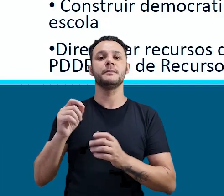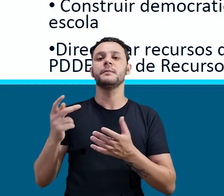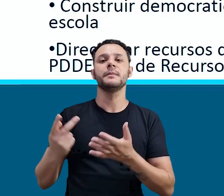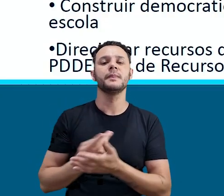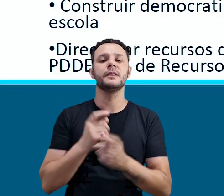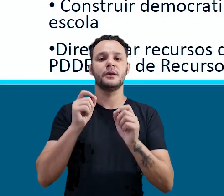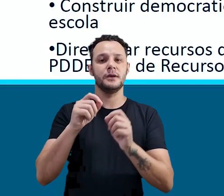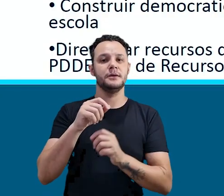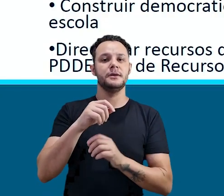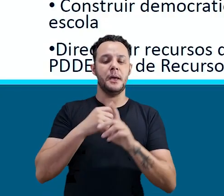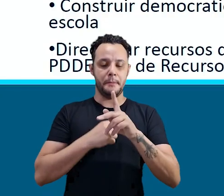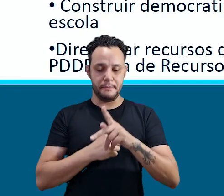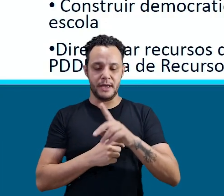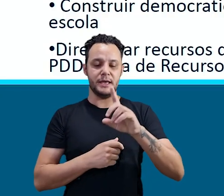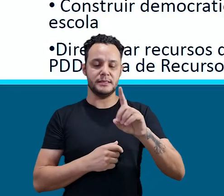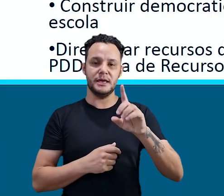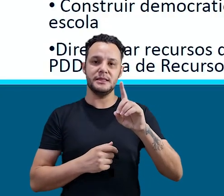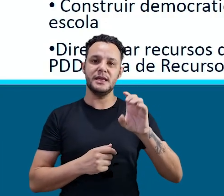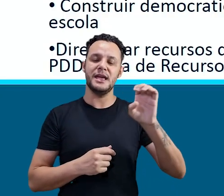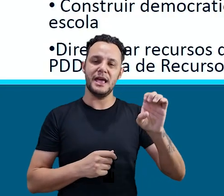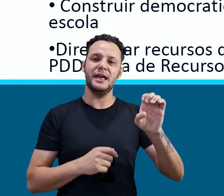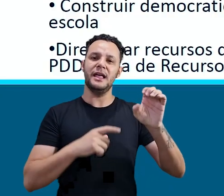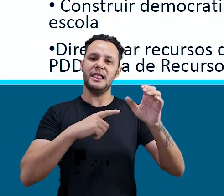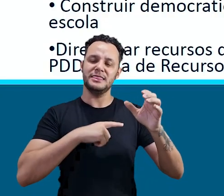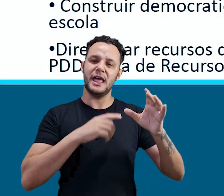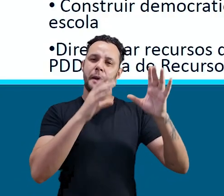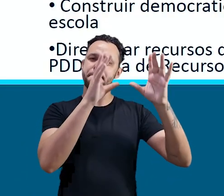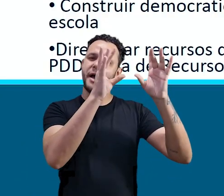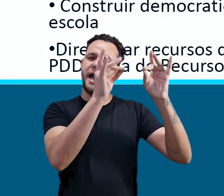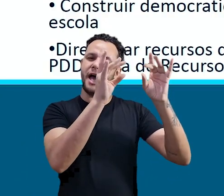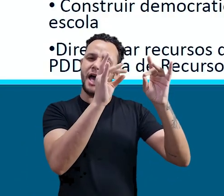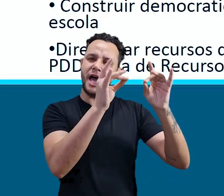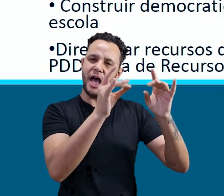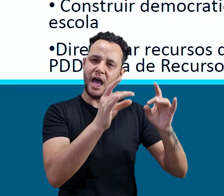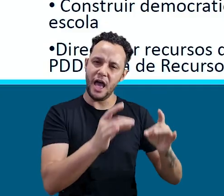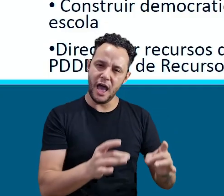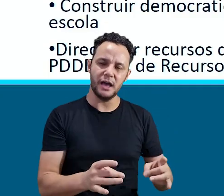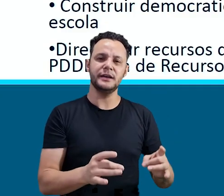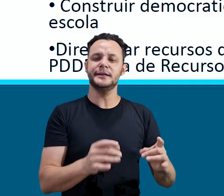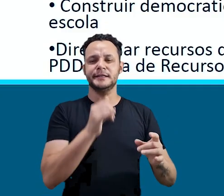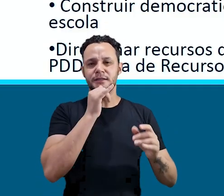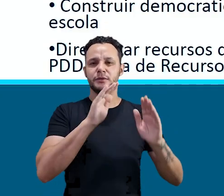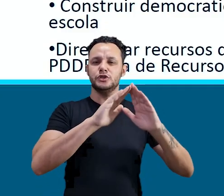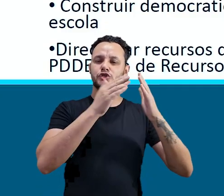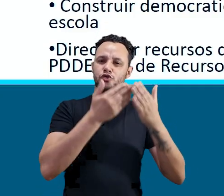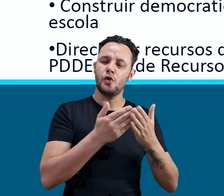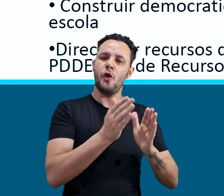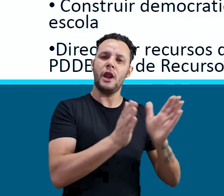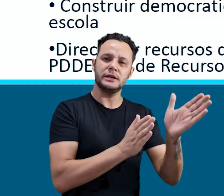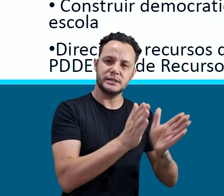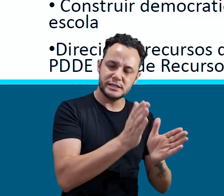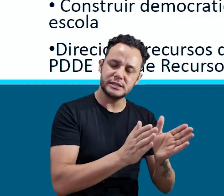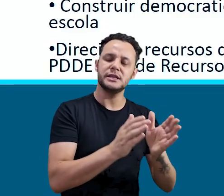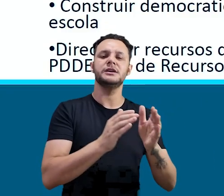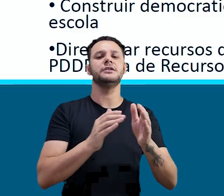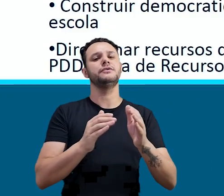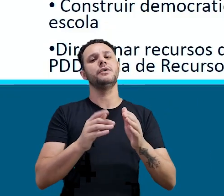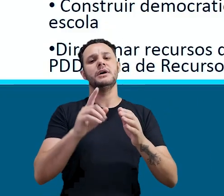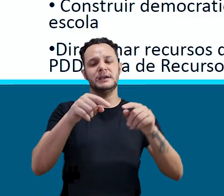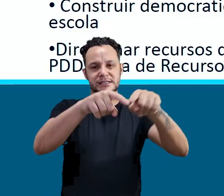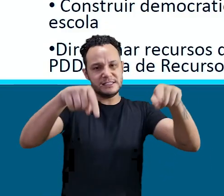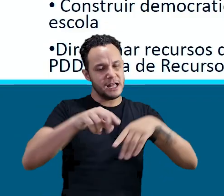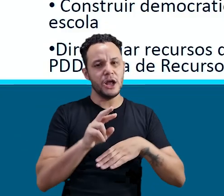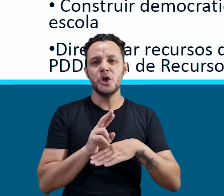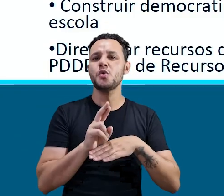que eventualmente, o PDDE ainda tem modalidades específicas, como o PDDE Escola Acessível, o PDDE Sala